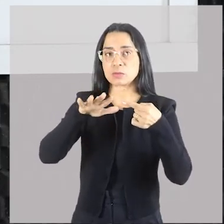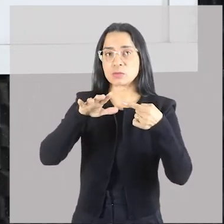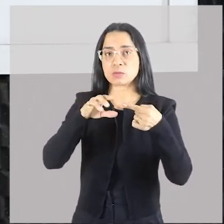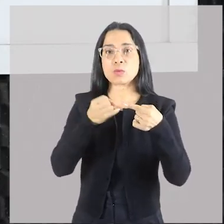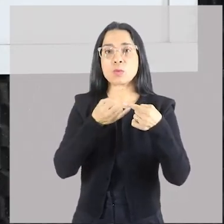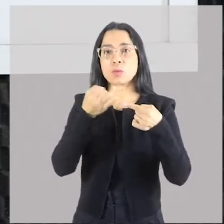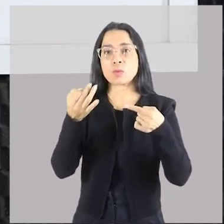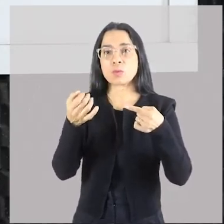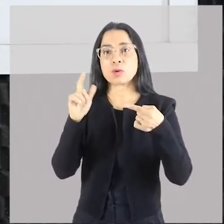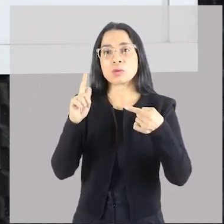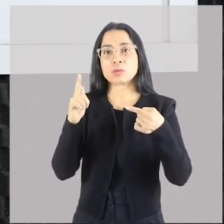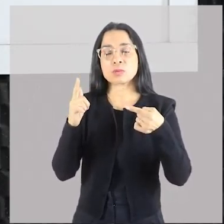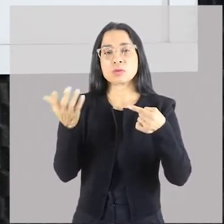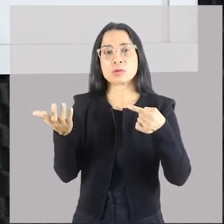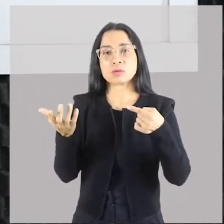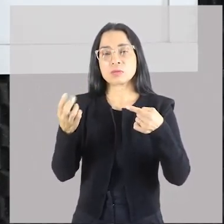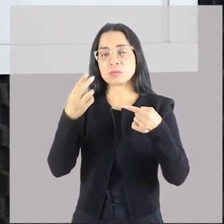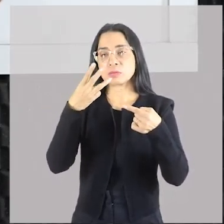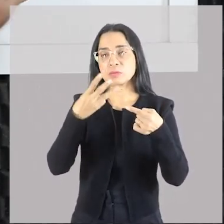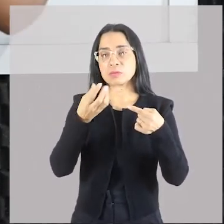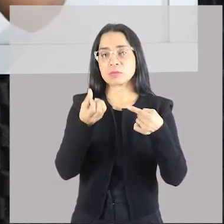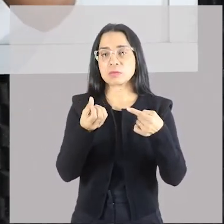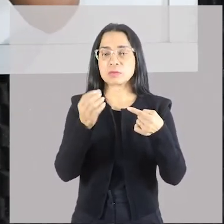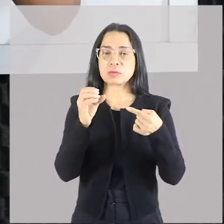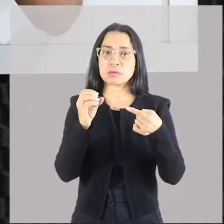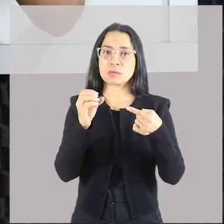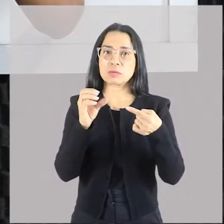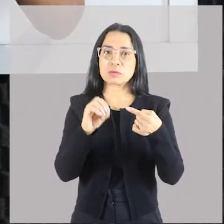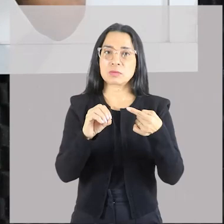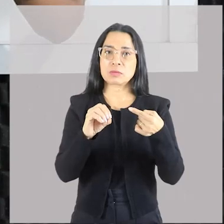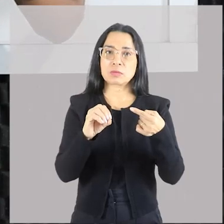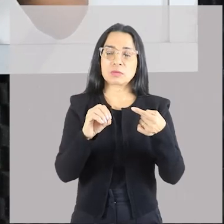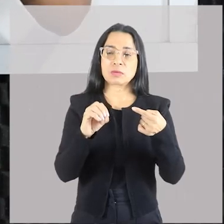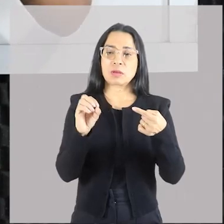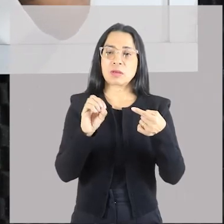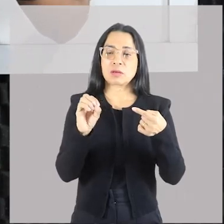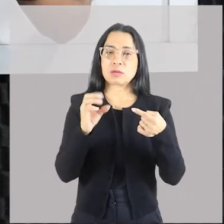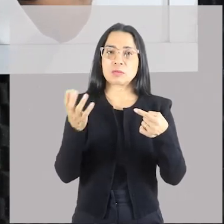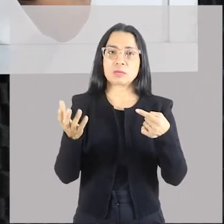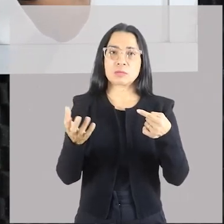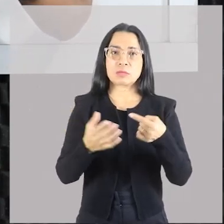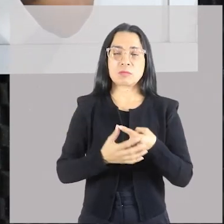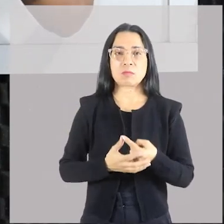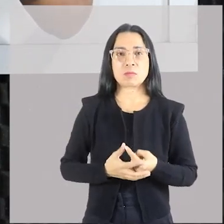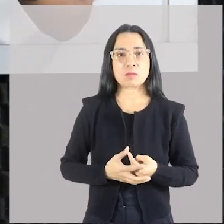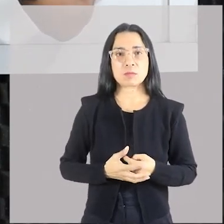quantos graus? Tem 360 graus. 360 graus.